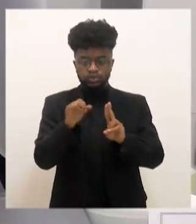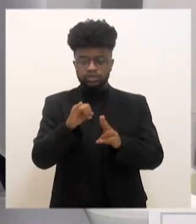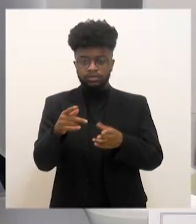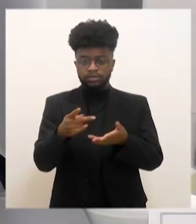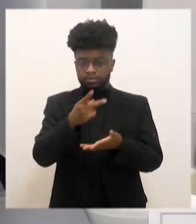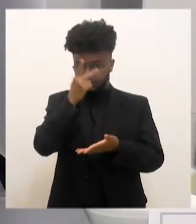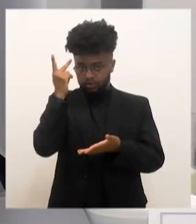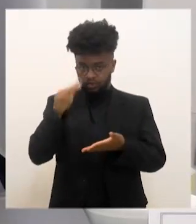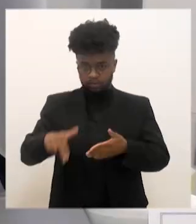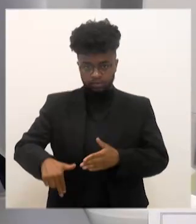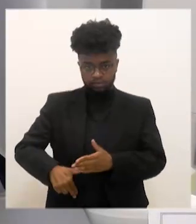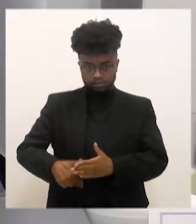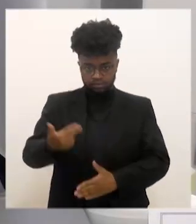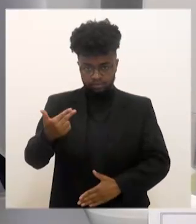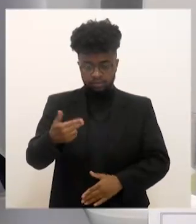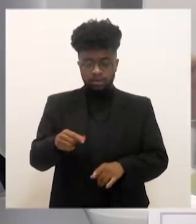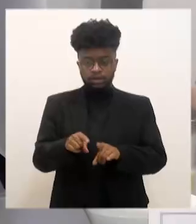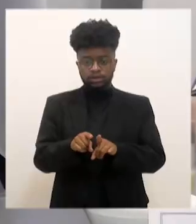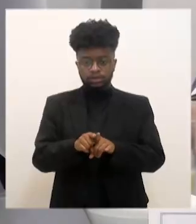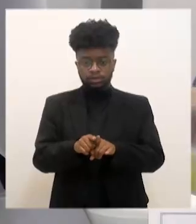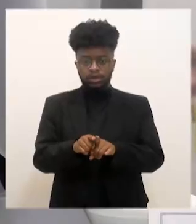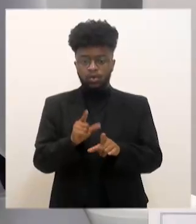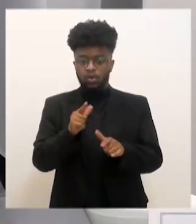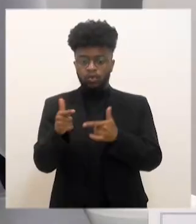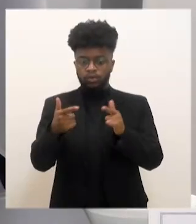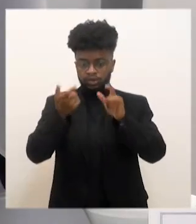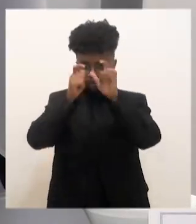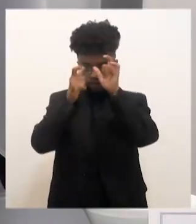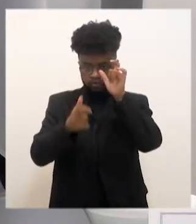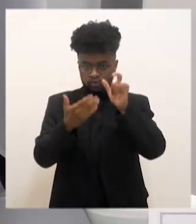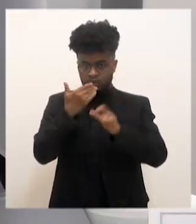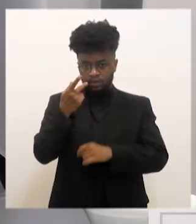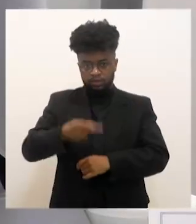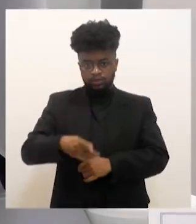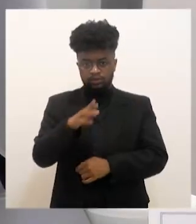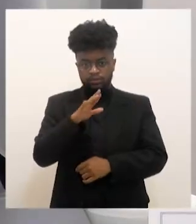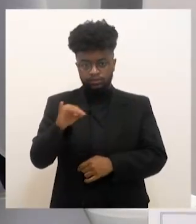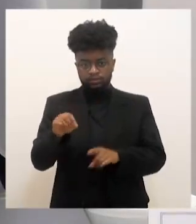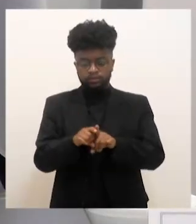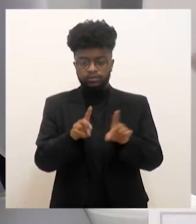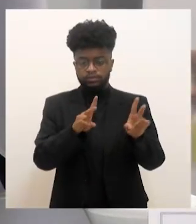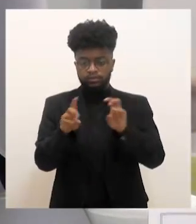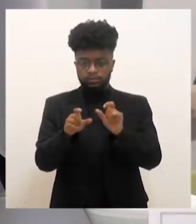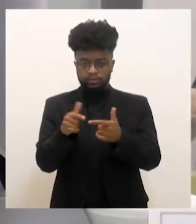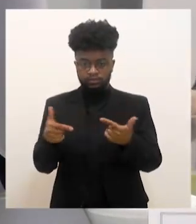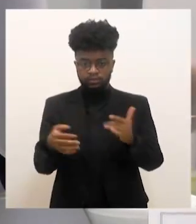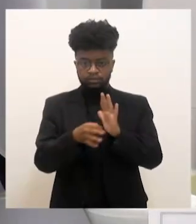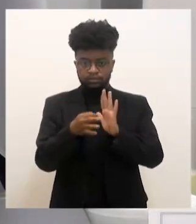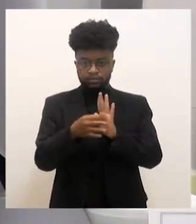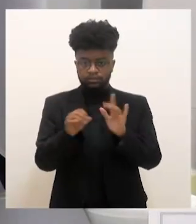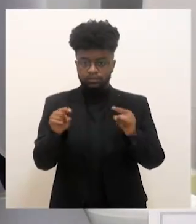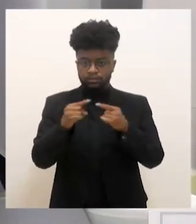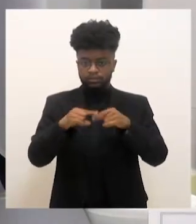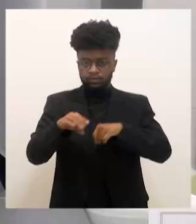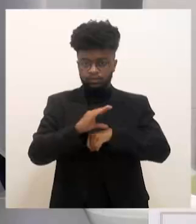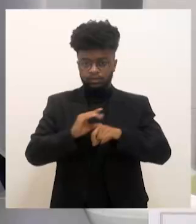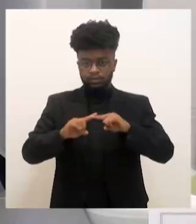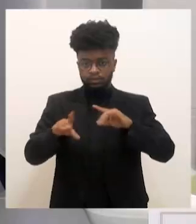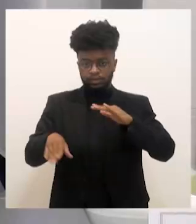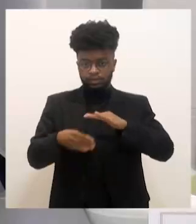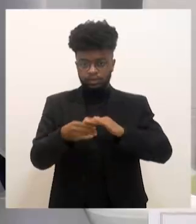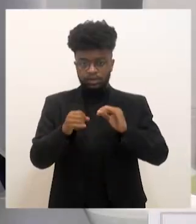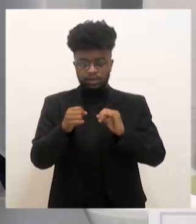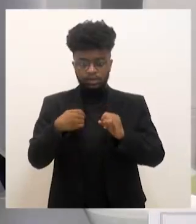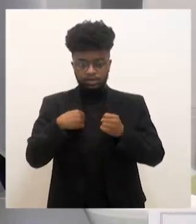pessoas com distúrbios alimentares no âmbito do Estado do Rio de Janeiro e dá outras providências. Parecer é pela constitucionalidade com emenda. Em discussão. Para